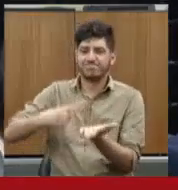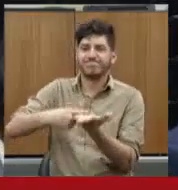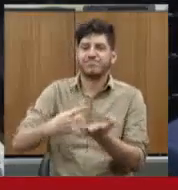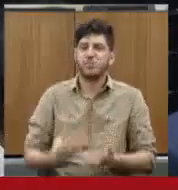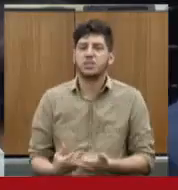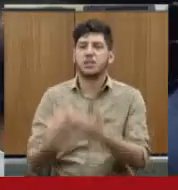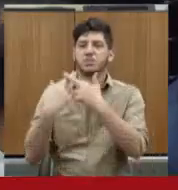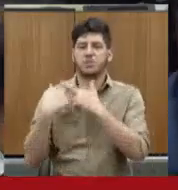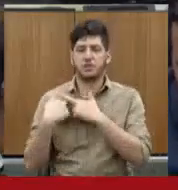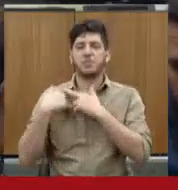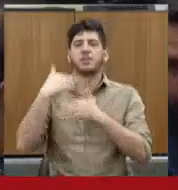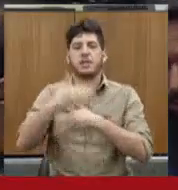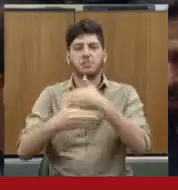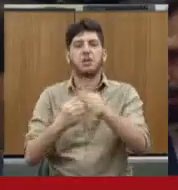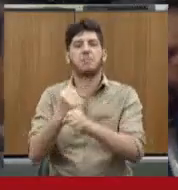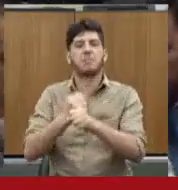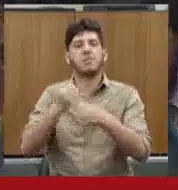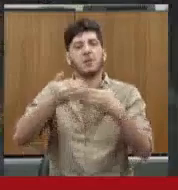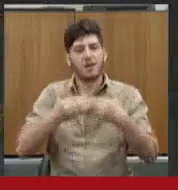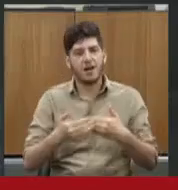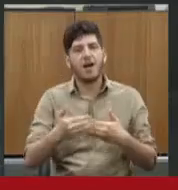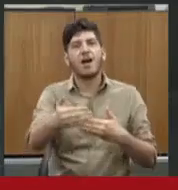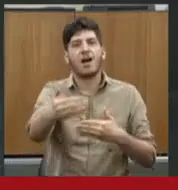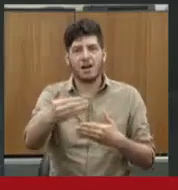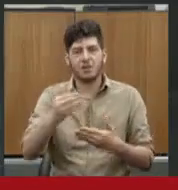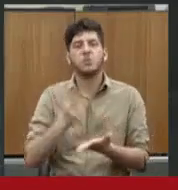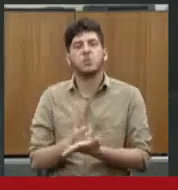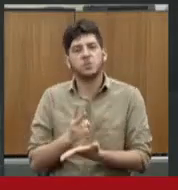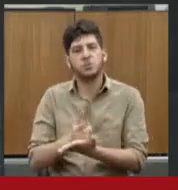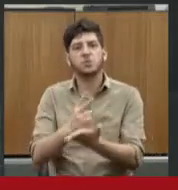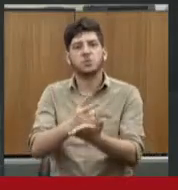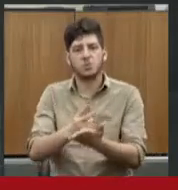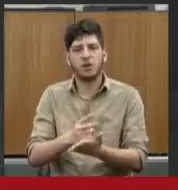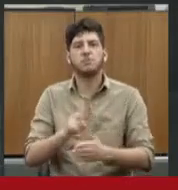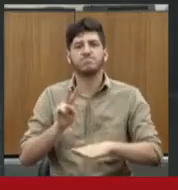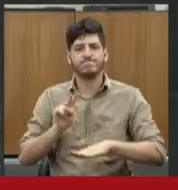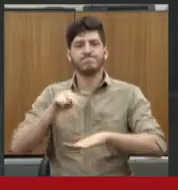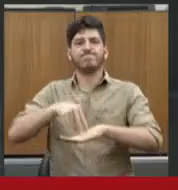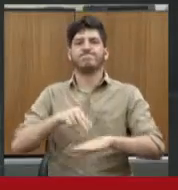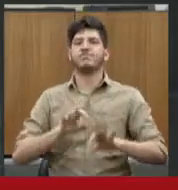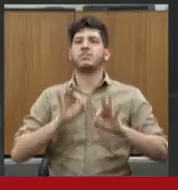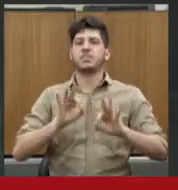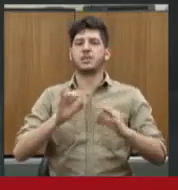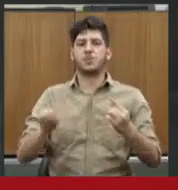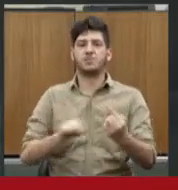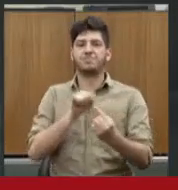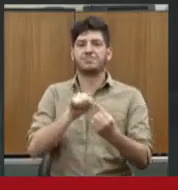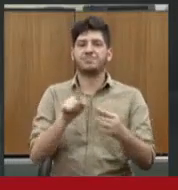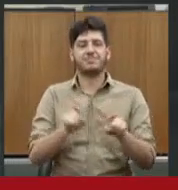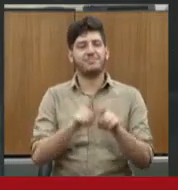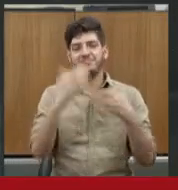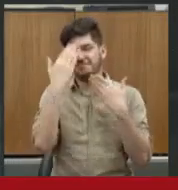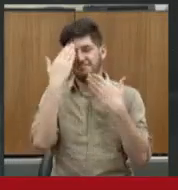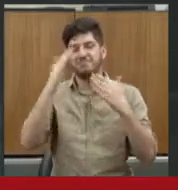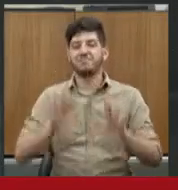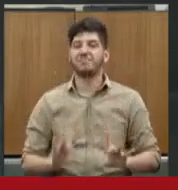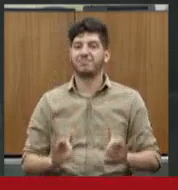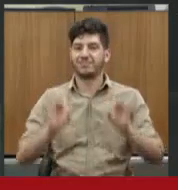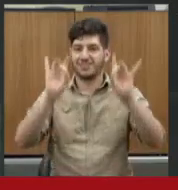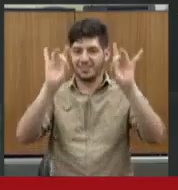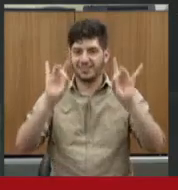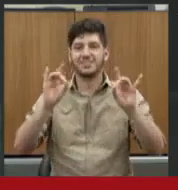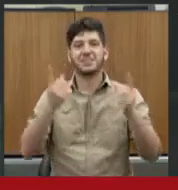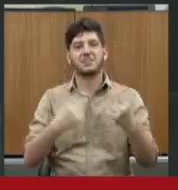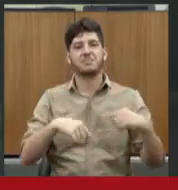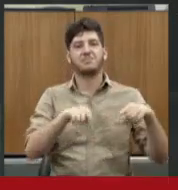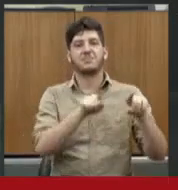que avança pelos novos tempos, cumprindo com firmeza e equilíbrio a sua missão. Aproveito para agradecer de forma muito especial a